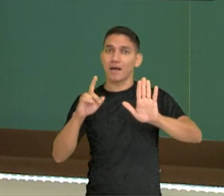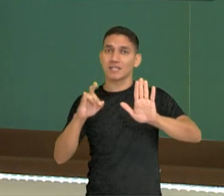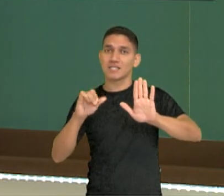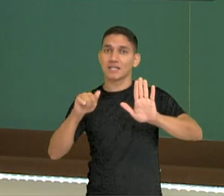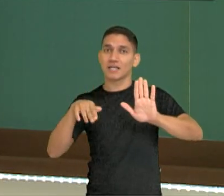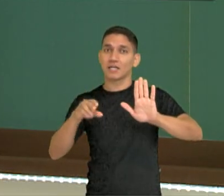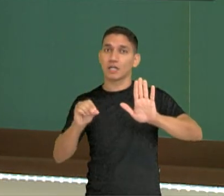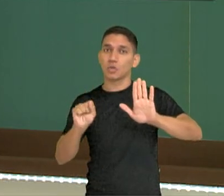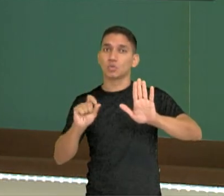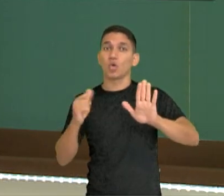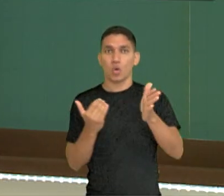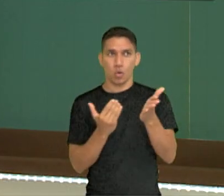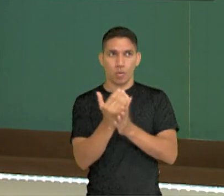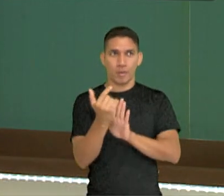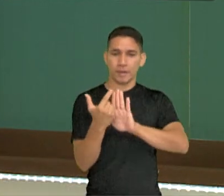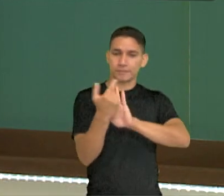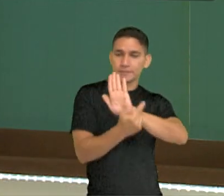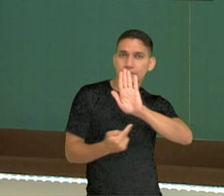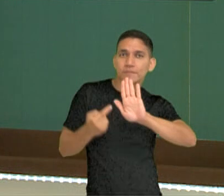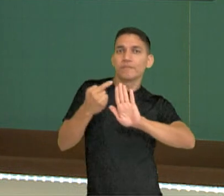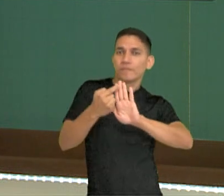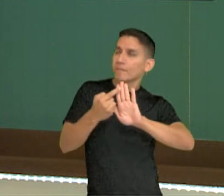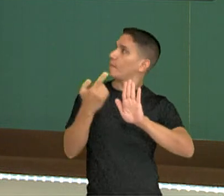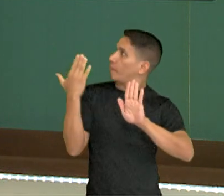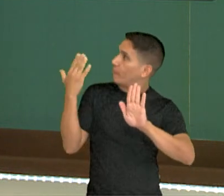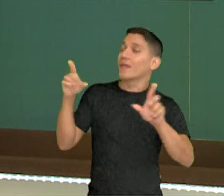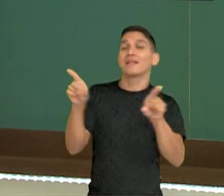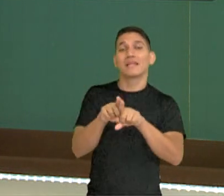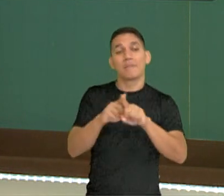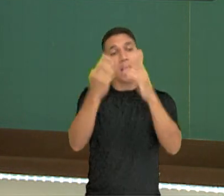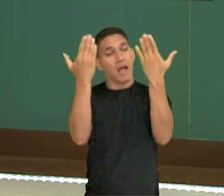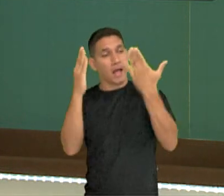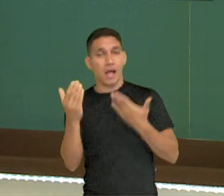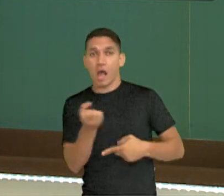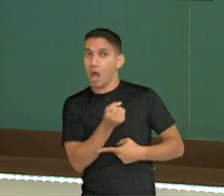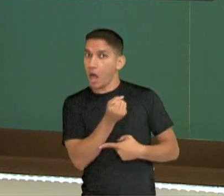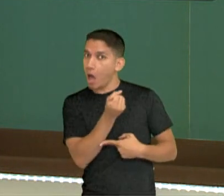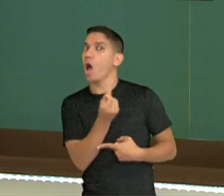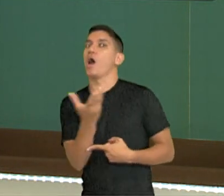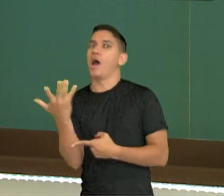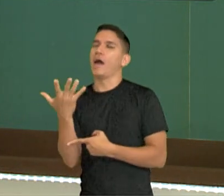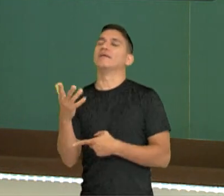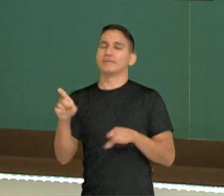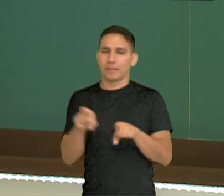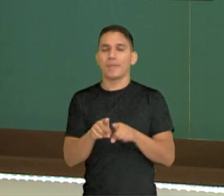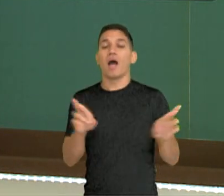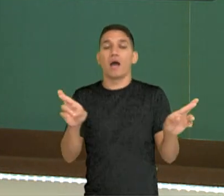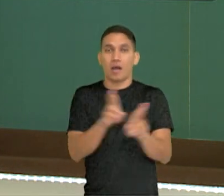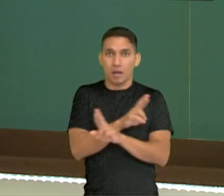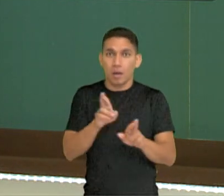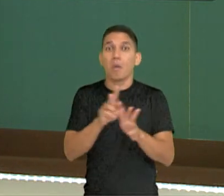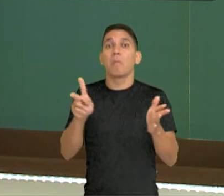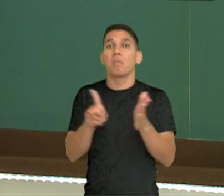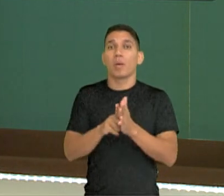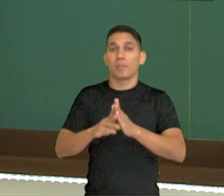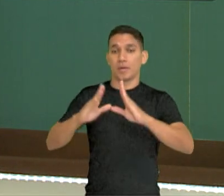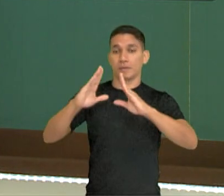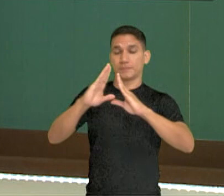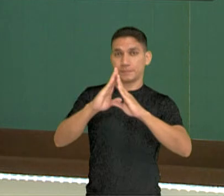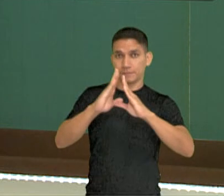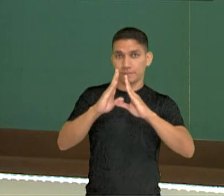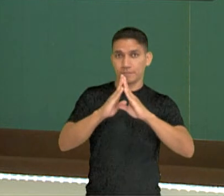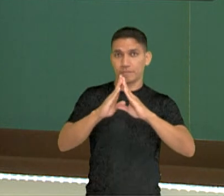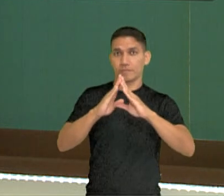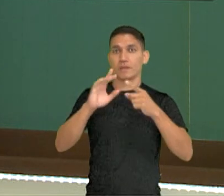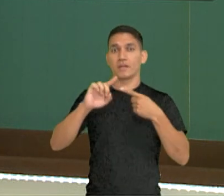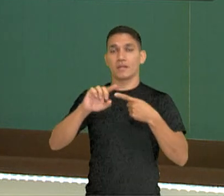na circunferência e também analisar algumas relações, algumas não, as relações que são trigonométricas de seno, cosseno e tangente